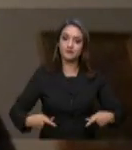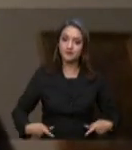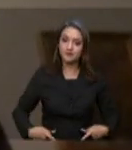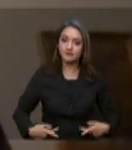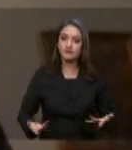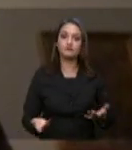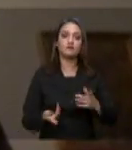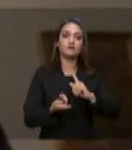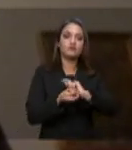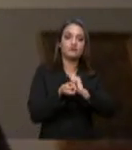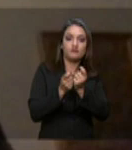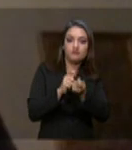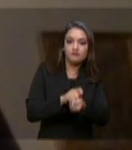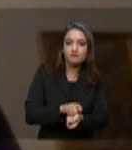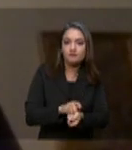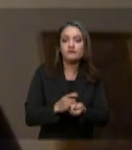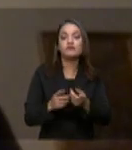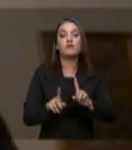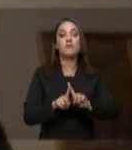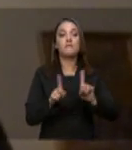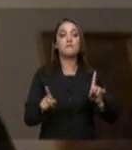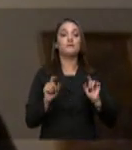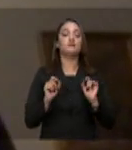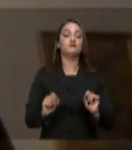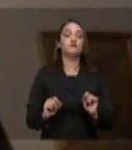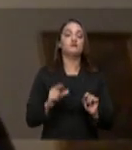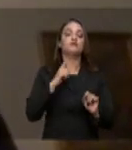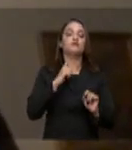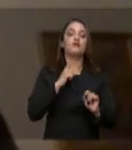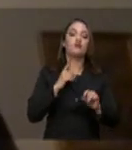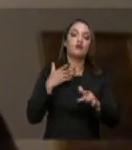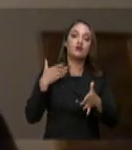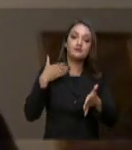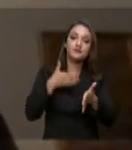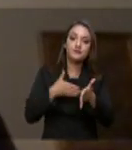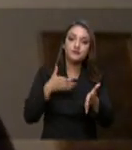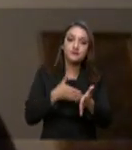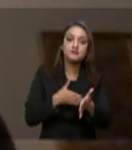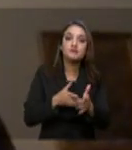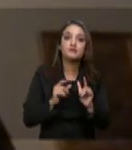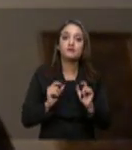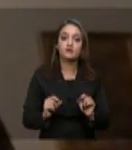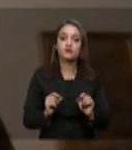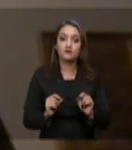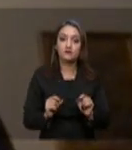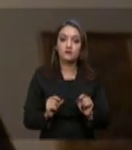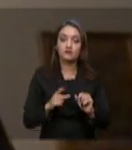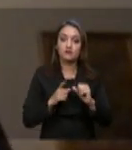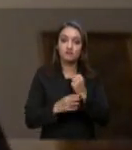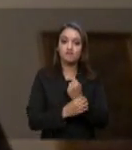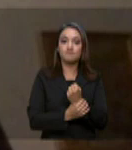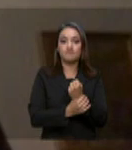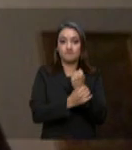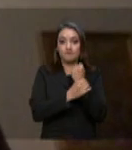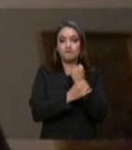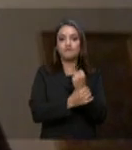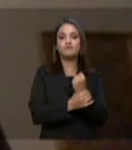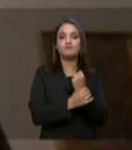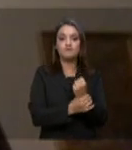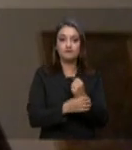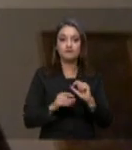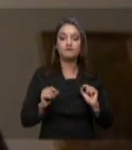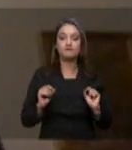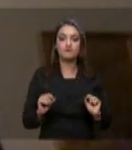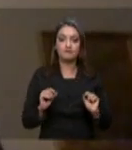sua adequação mas se está delimitar devidamente a questão a fim de se garantir um bem maior